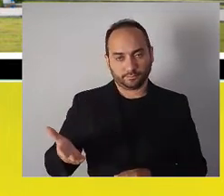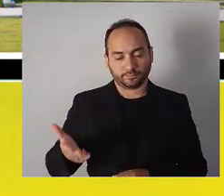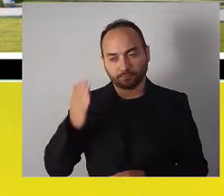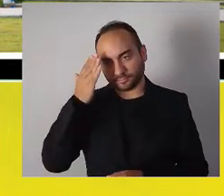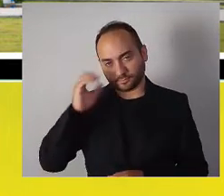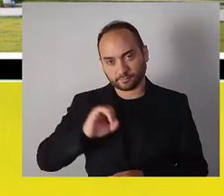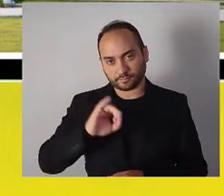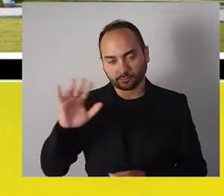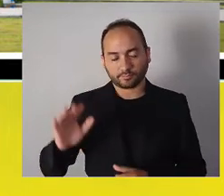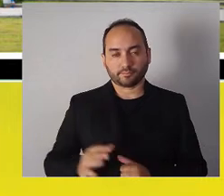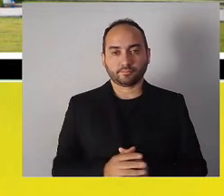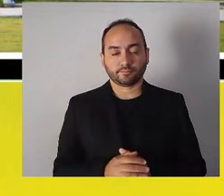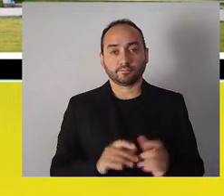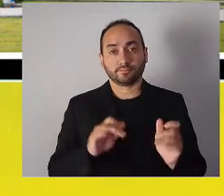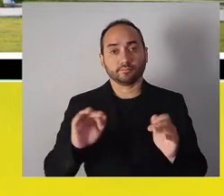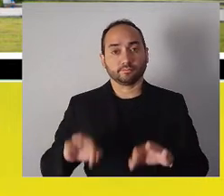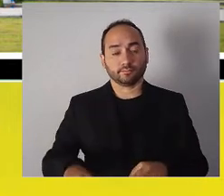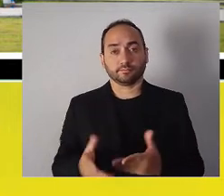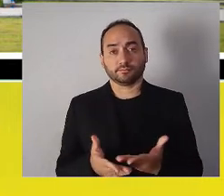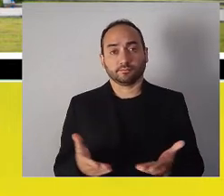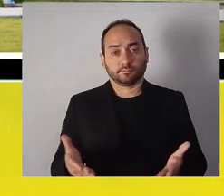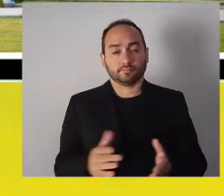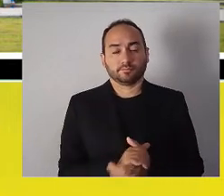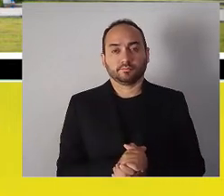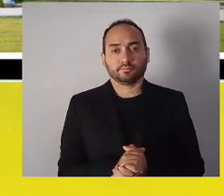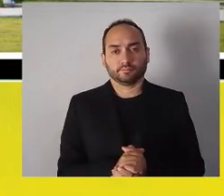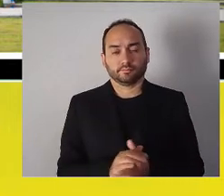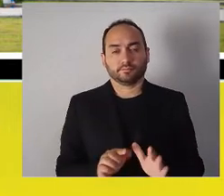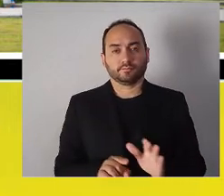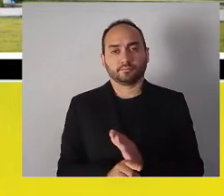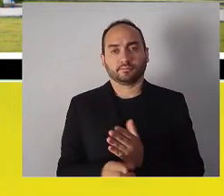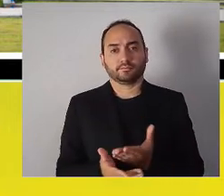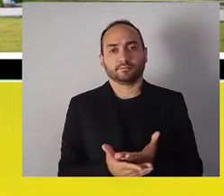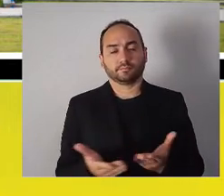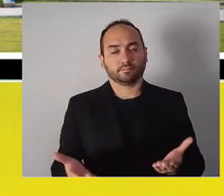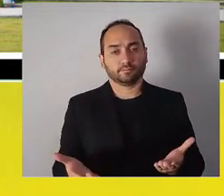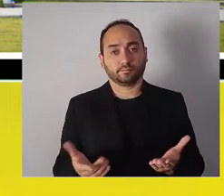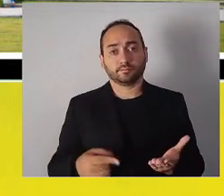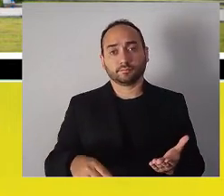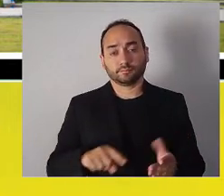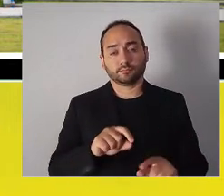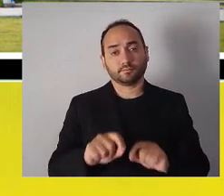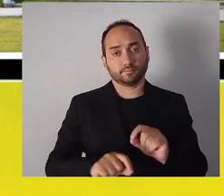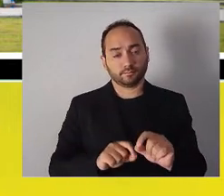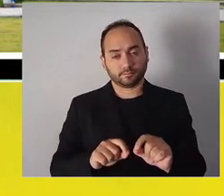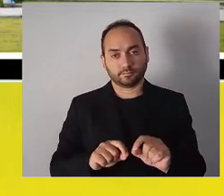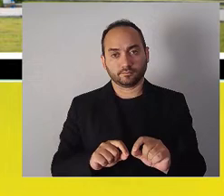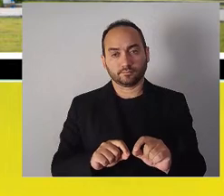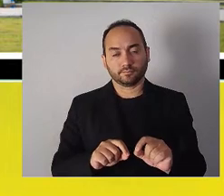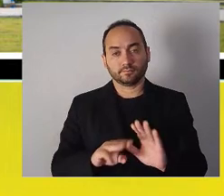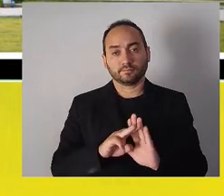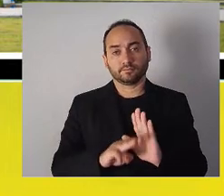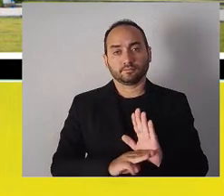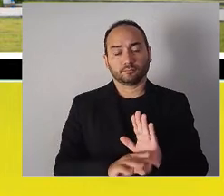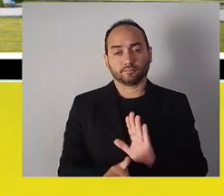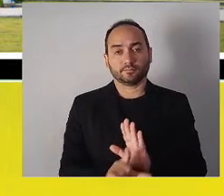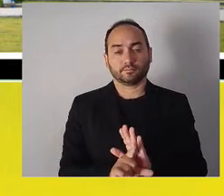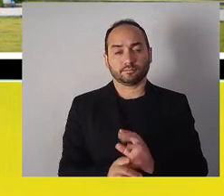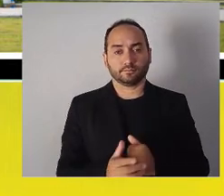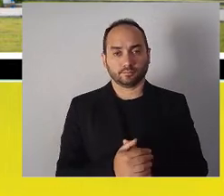ciência. E, por fim, senhor presidente, submeto para apreciação do plenário uma minuta de